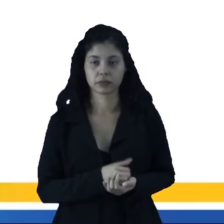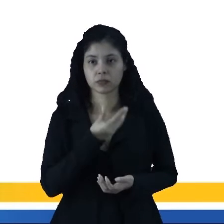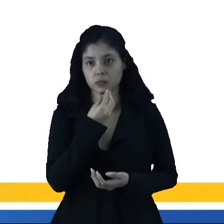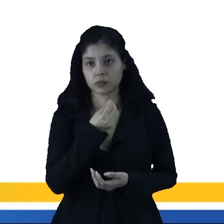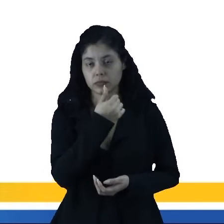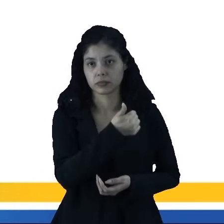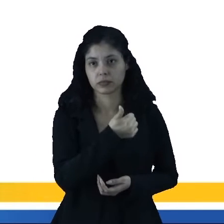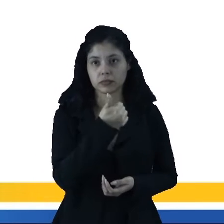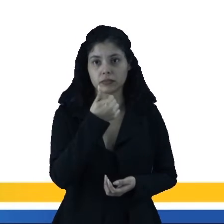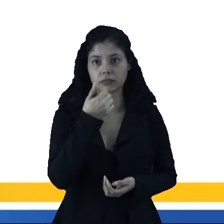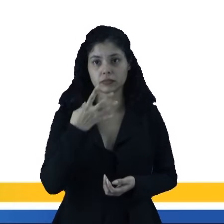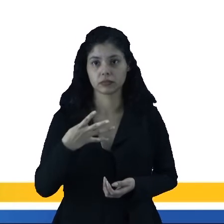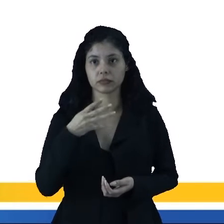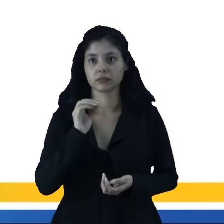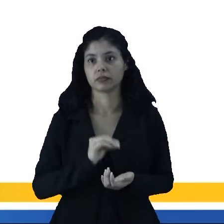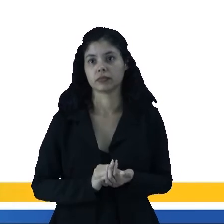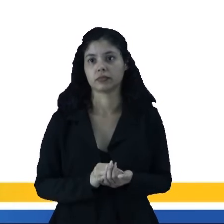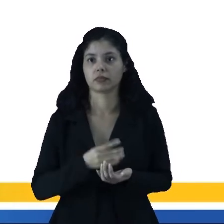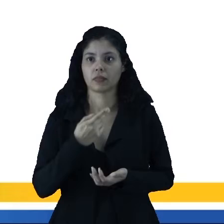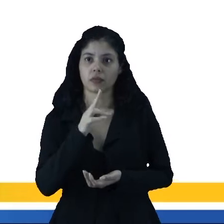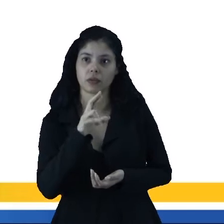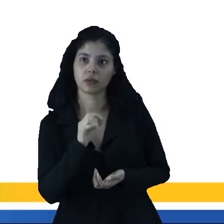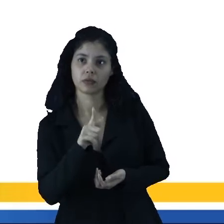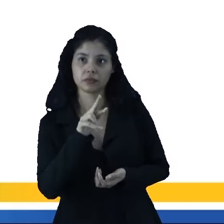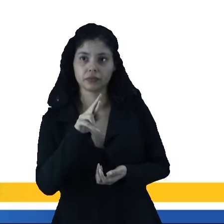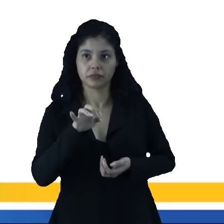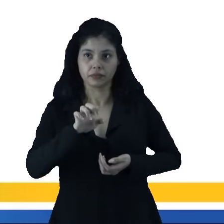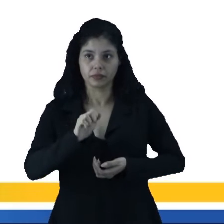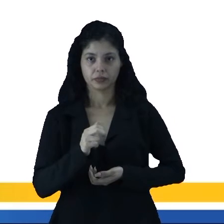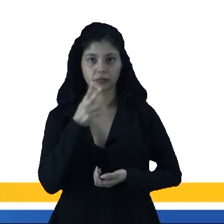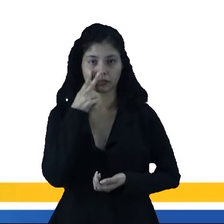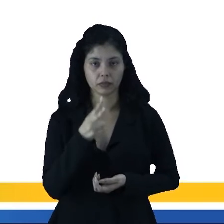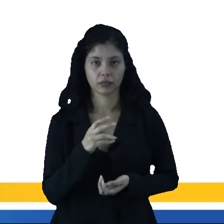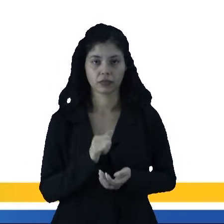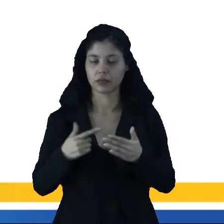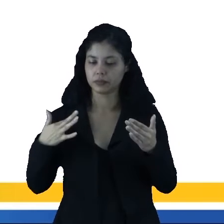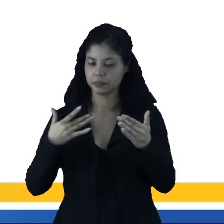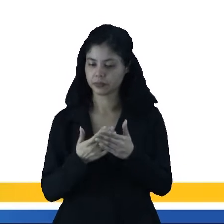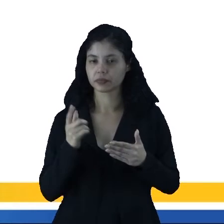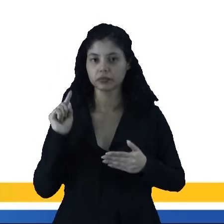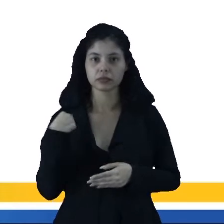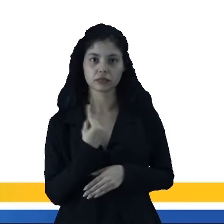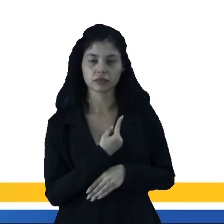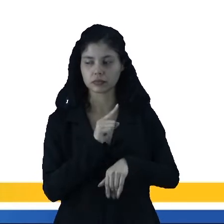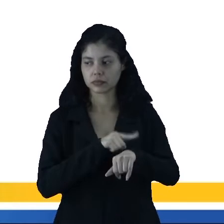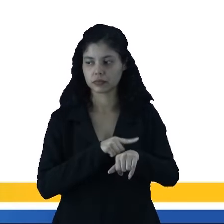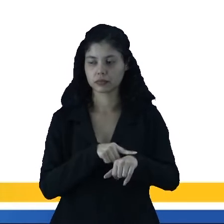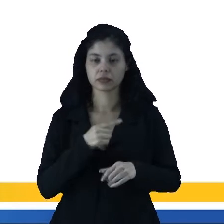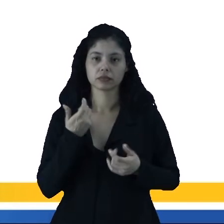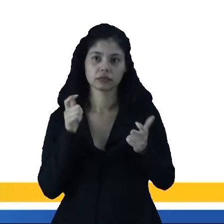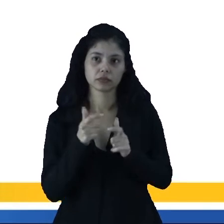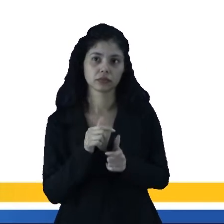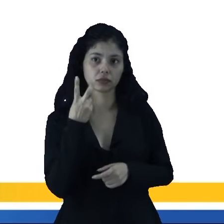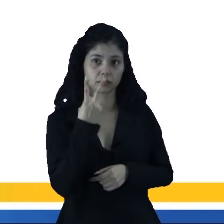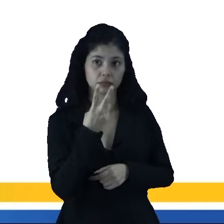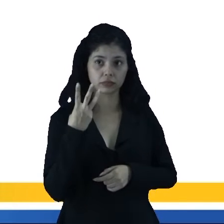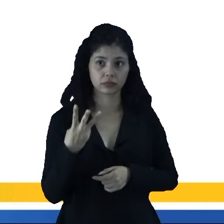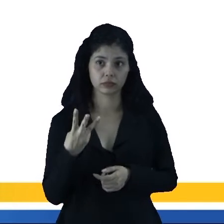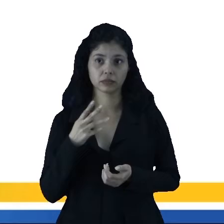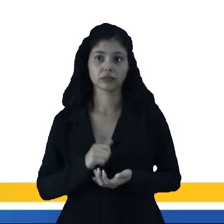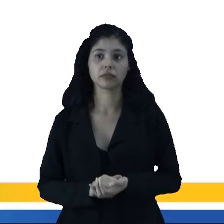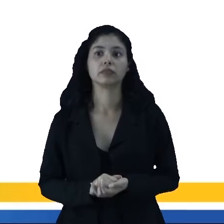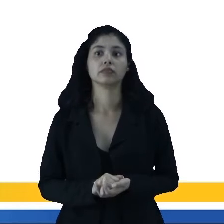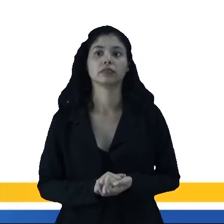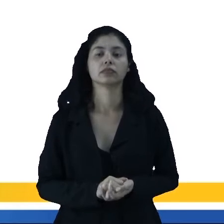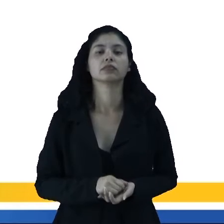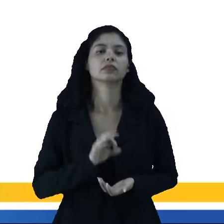os homens 1 e 4 certamente são portadores do gene. Então aqui para a gente avançar, o nosso tempo é curto, as mulheres 2 e 3 são